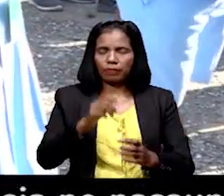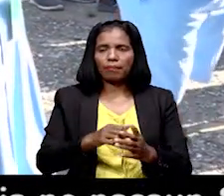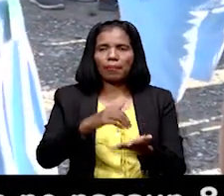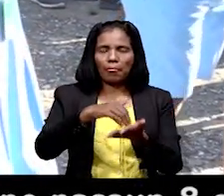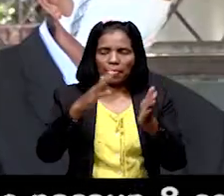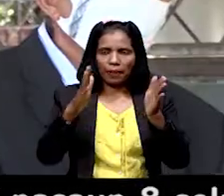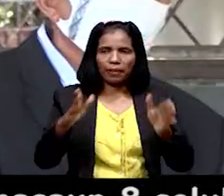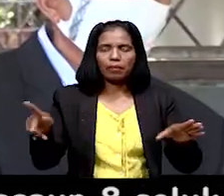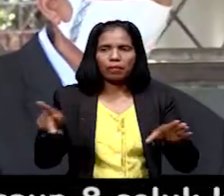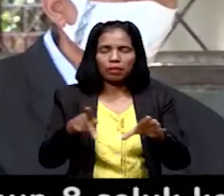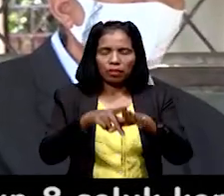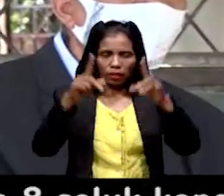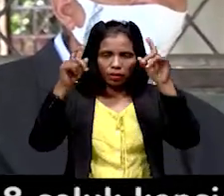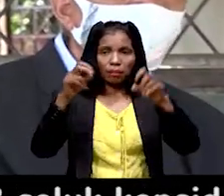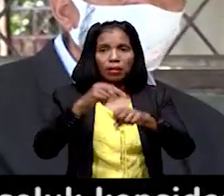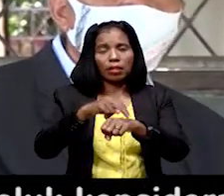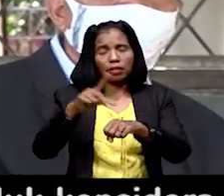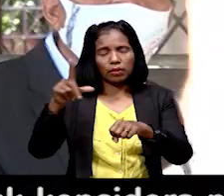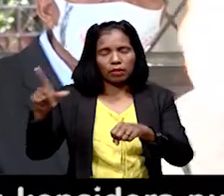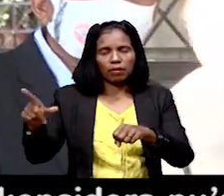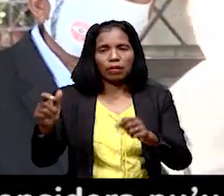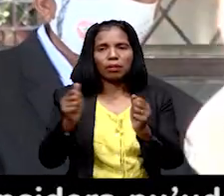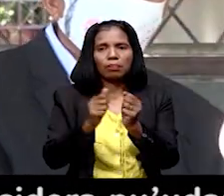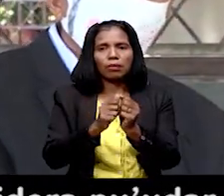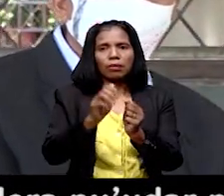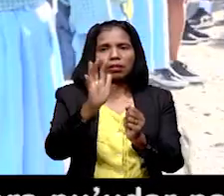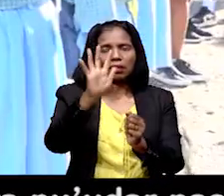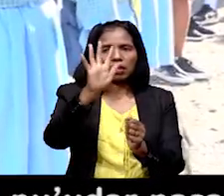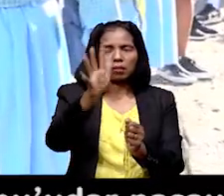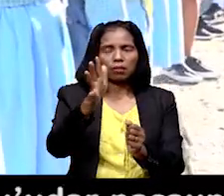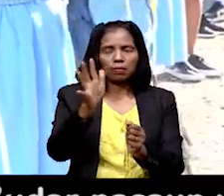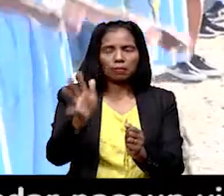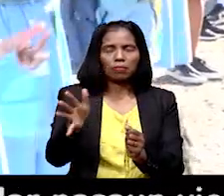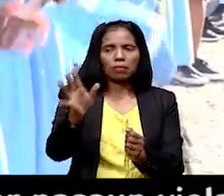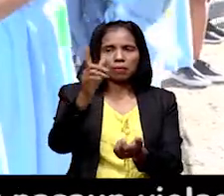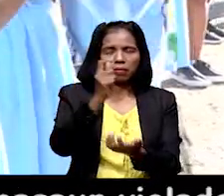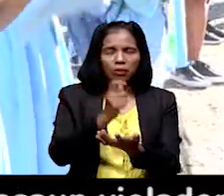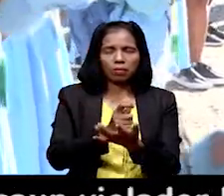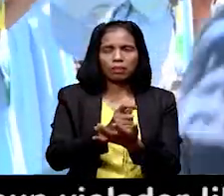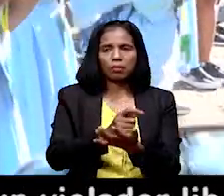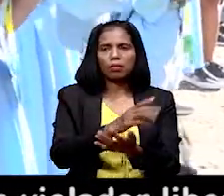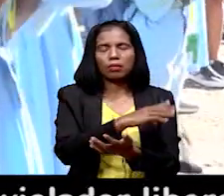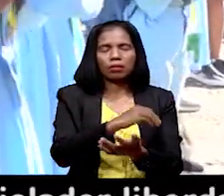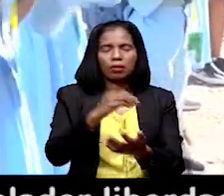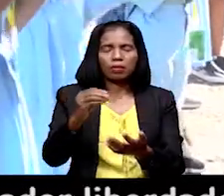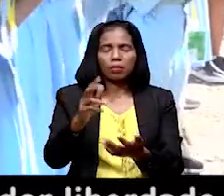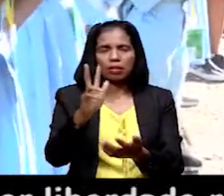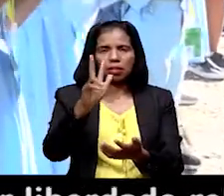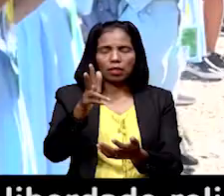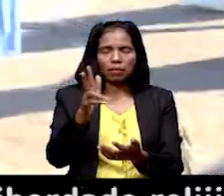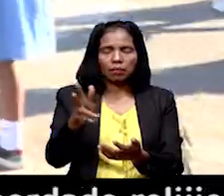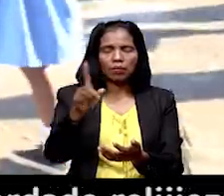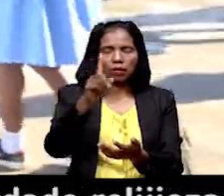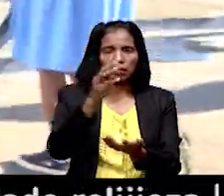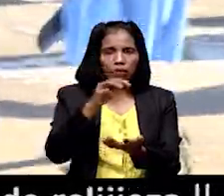Nebe participa do exame nacional Liu Rihun Lima Lusingualo, cujo ensino básico Liu Rihun Tolunul Recin Ida, ensino